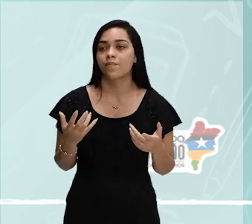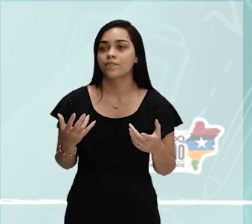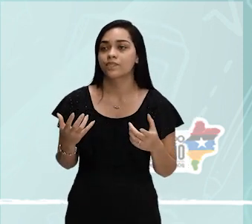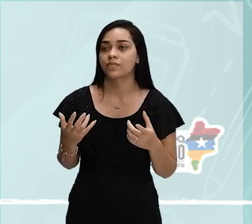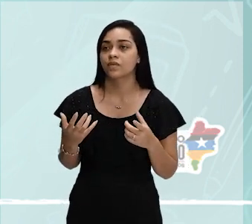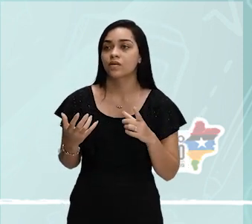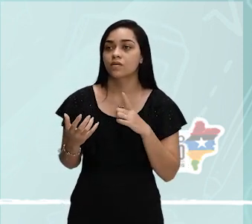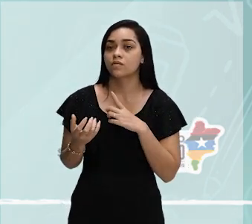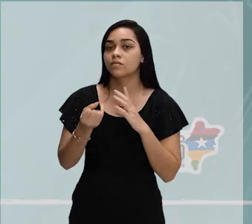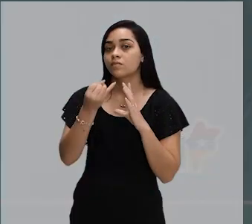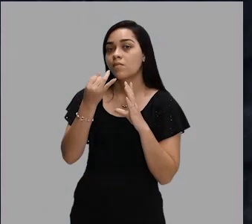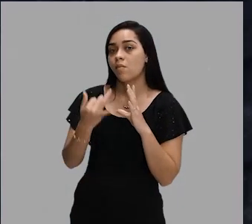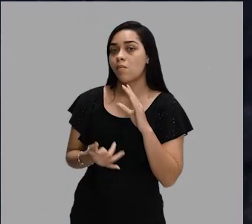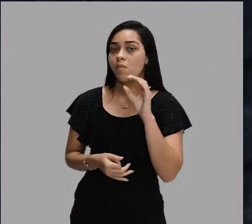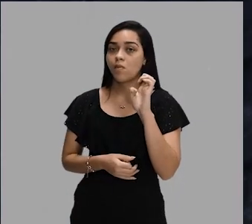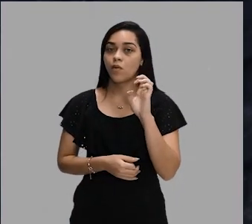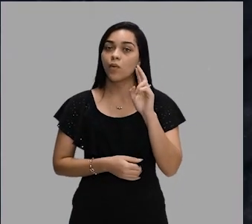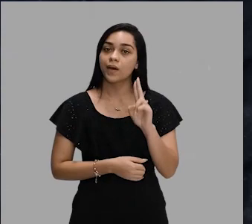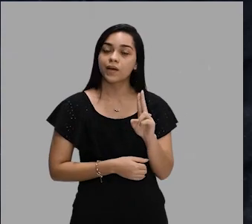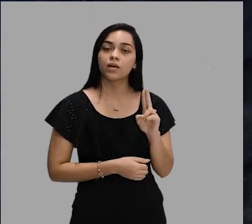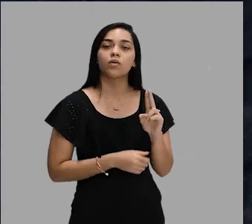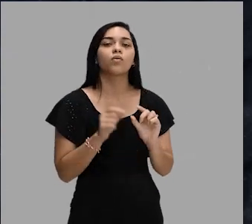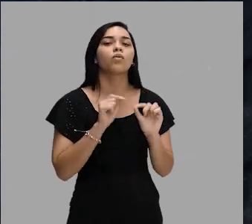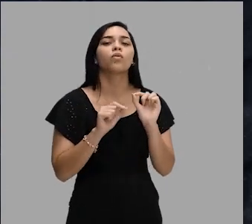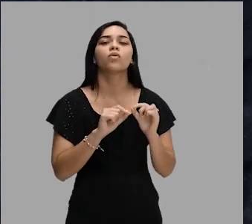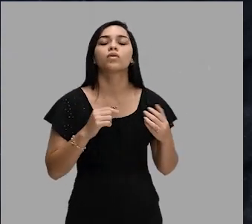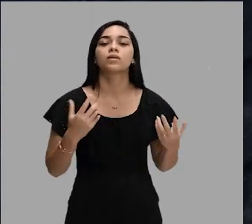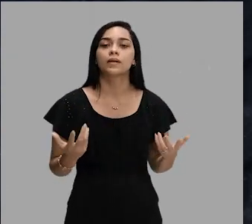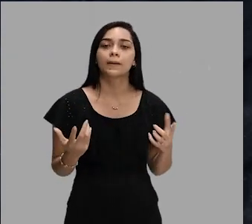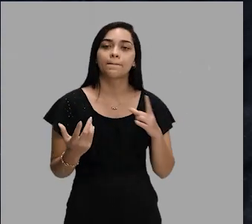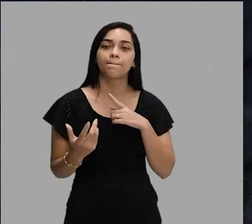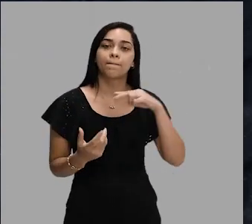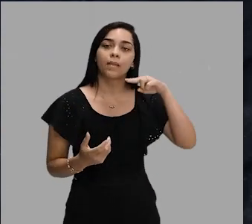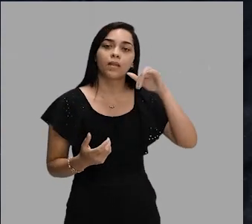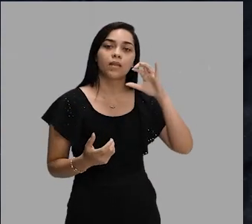isso aí caracteriza o eu, tá? Que mais?